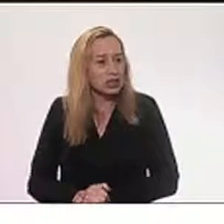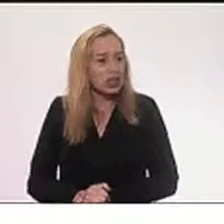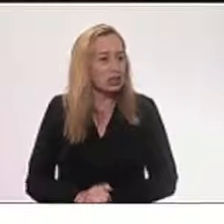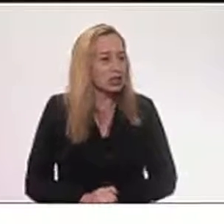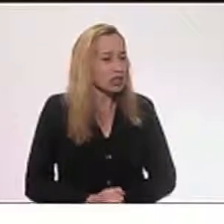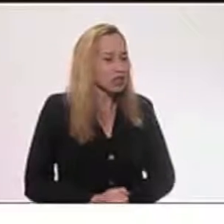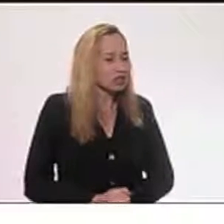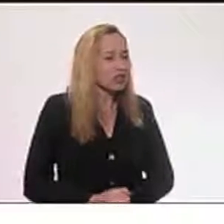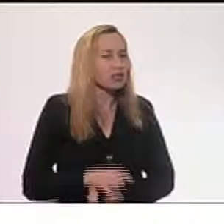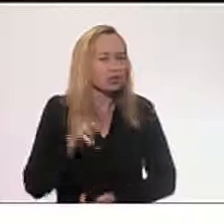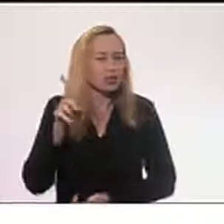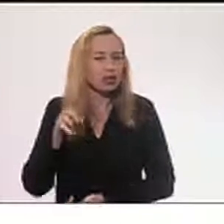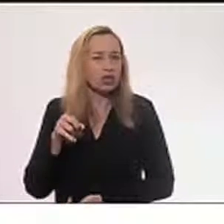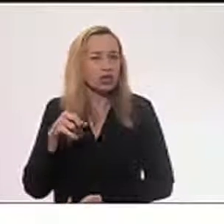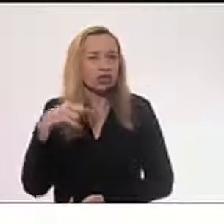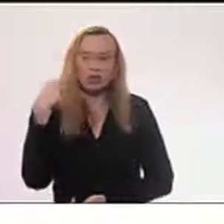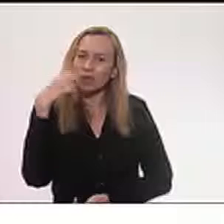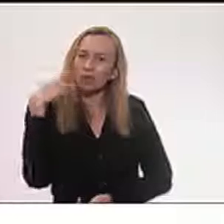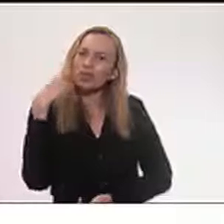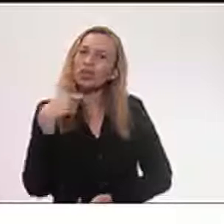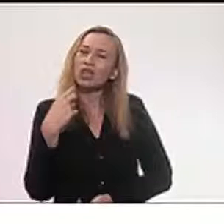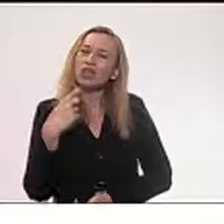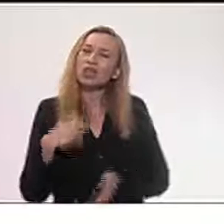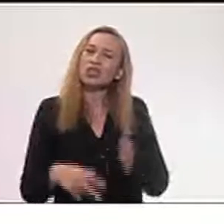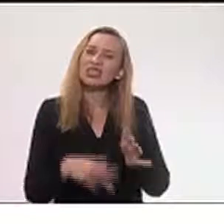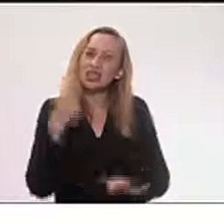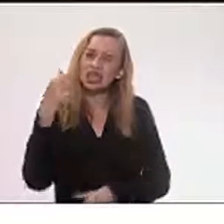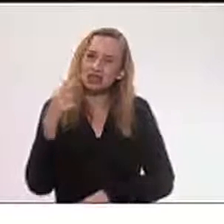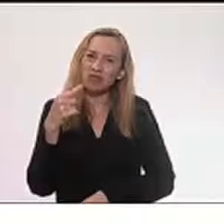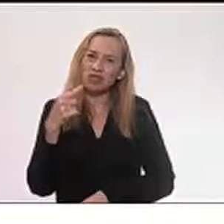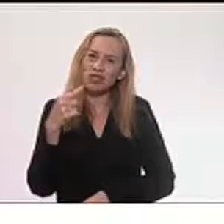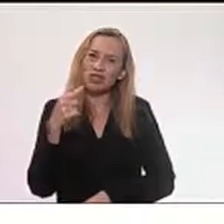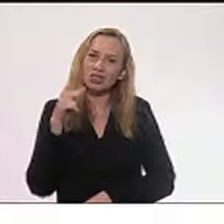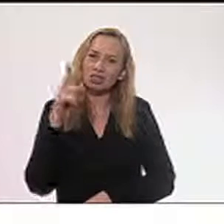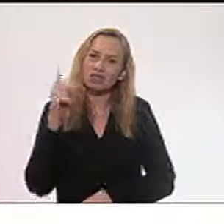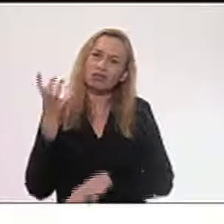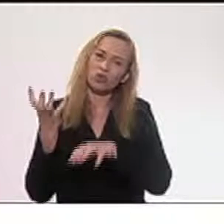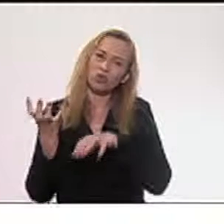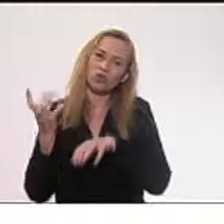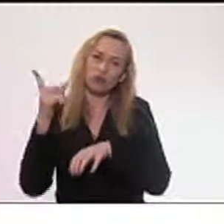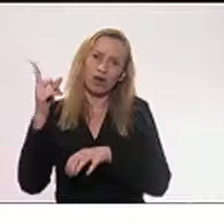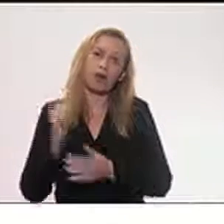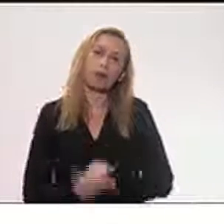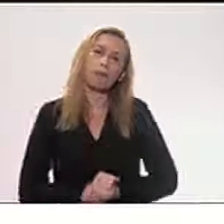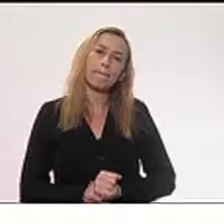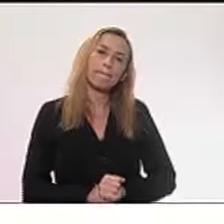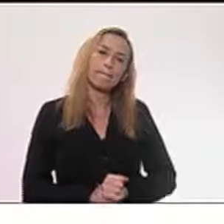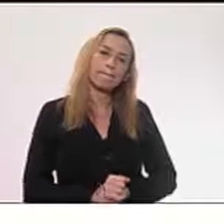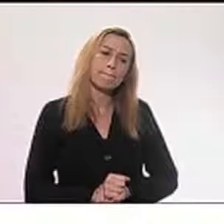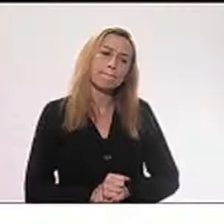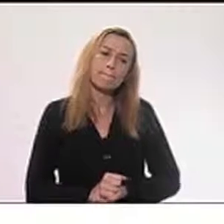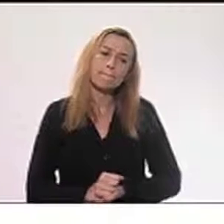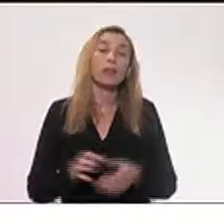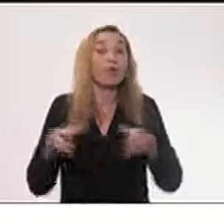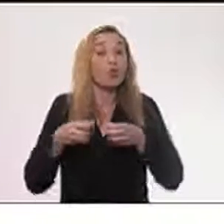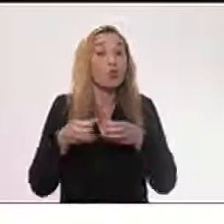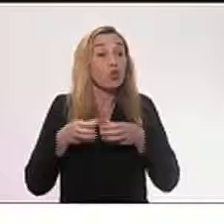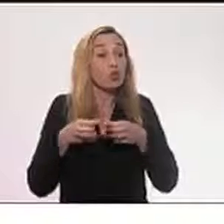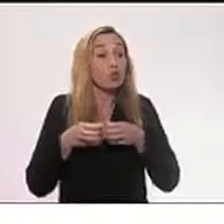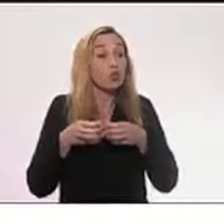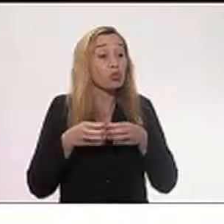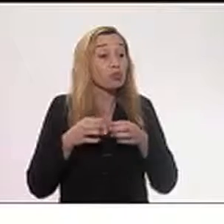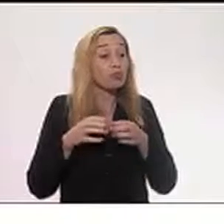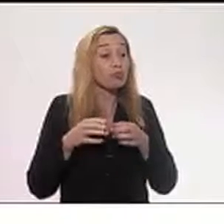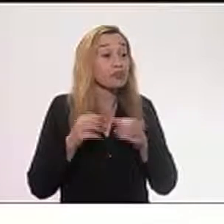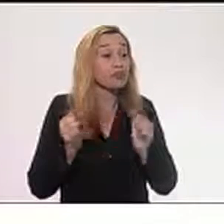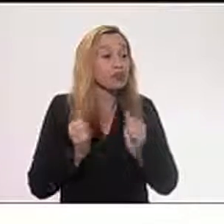presidente foi deputado por 7 legislaturas do Congresso Nacional. Ele integrava aquele grupo que